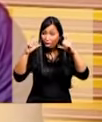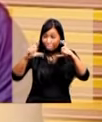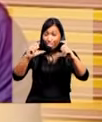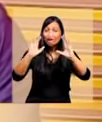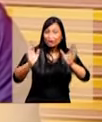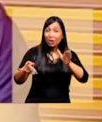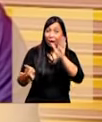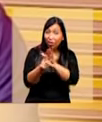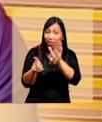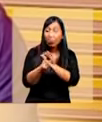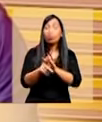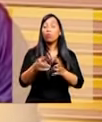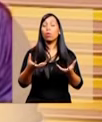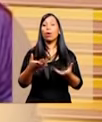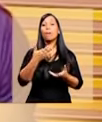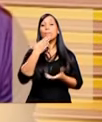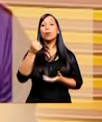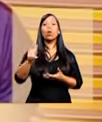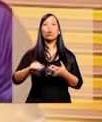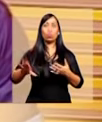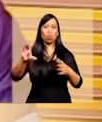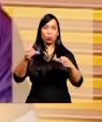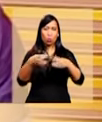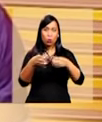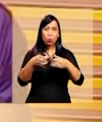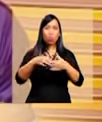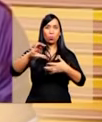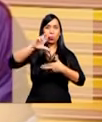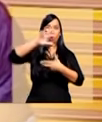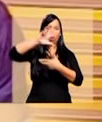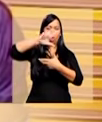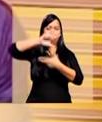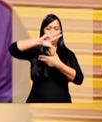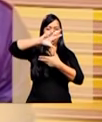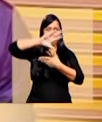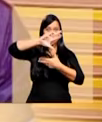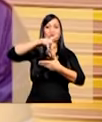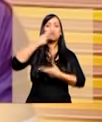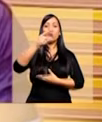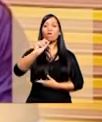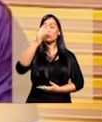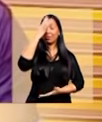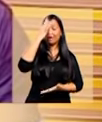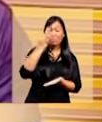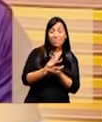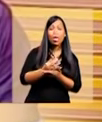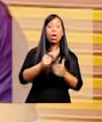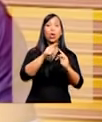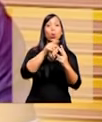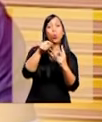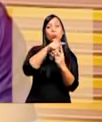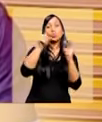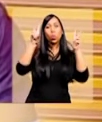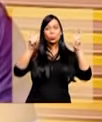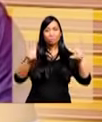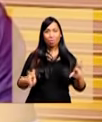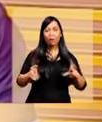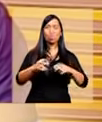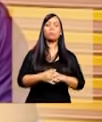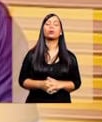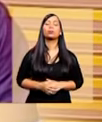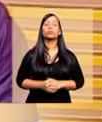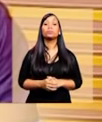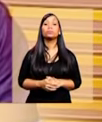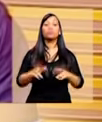eu prefiro fazer como os latinos. Os latinos, eles costumavam, quando tratavam de fé, trabalhar com duas